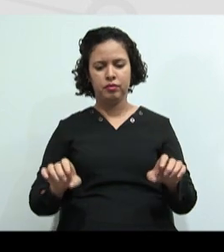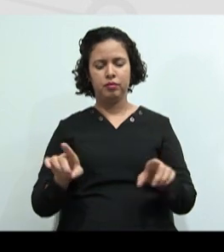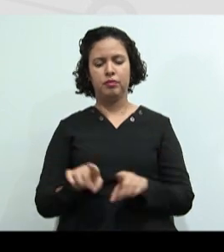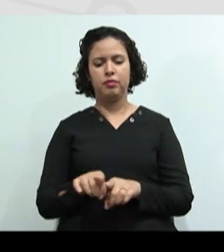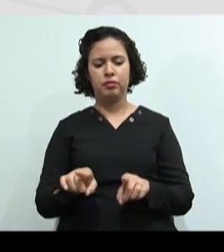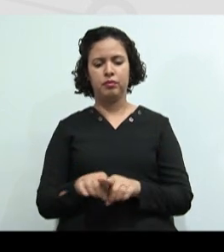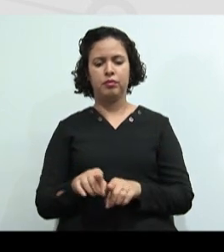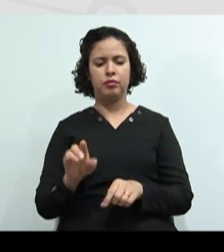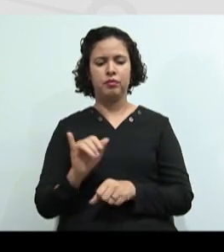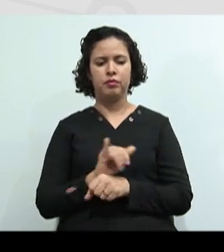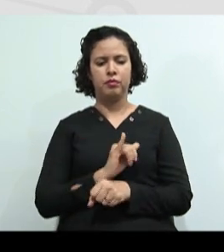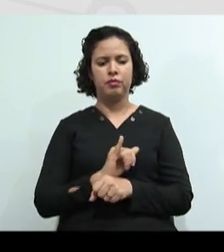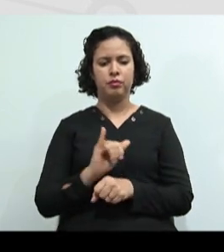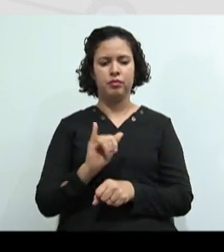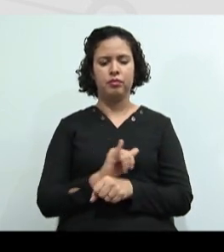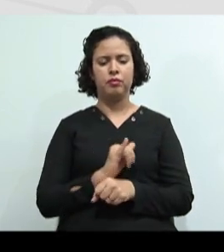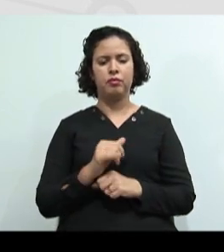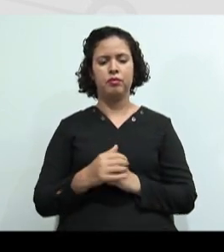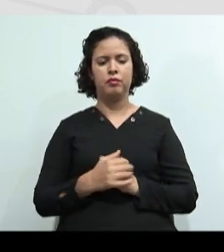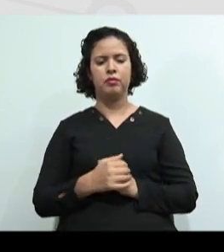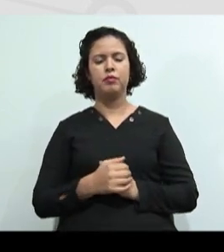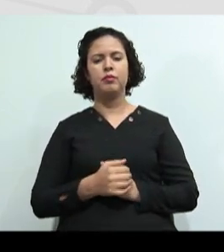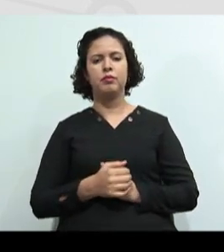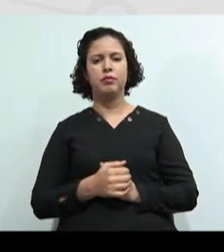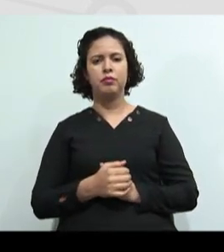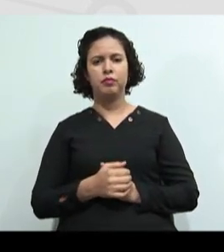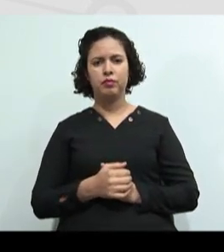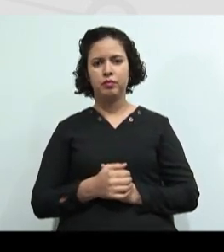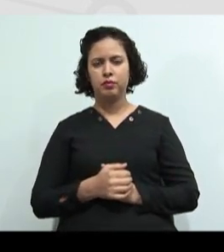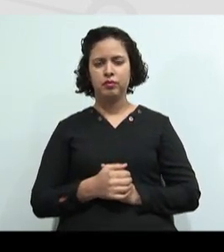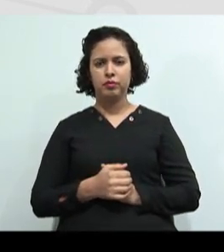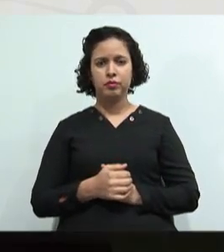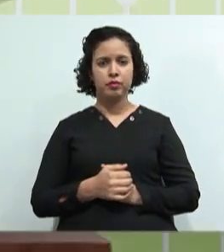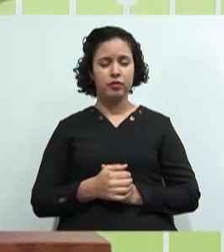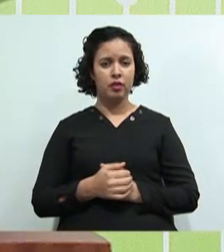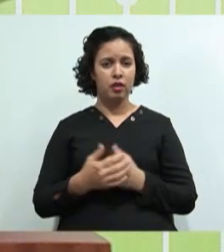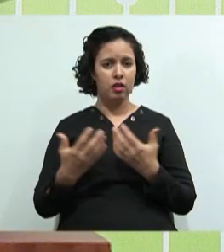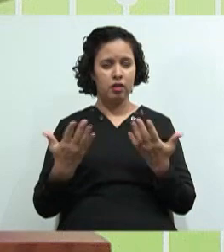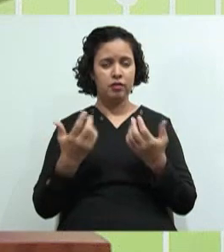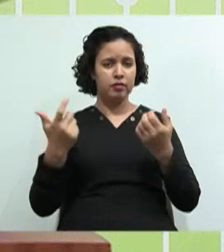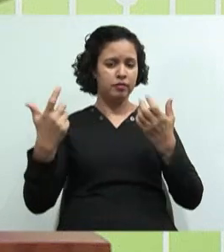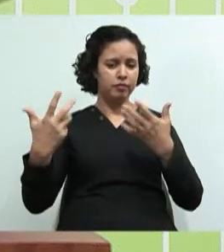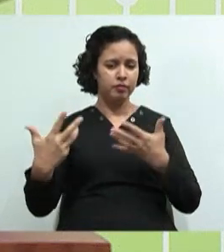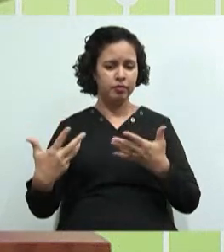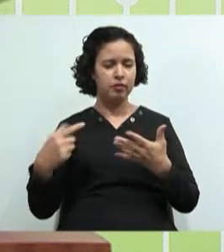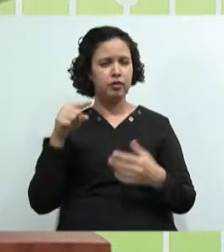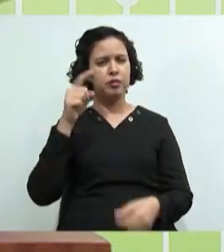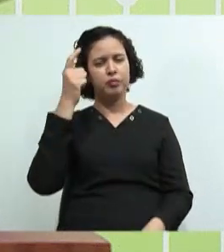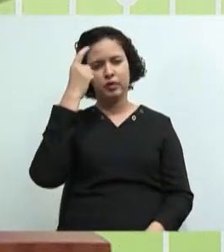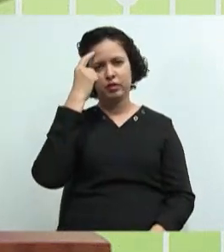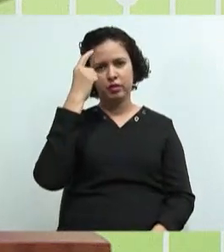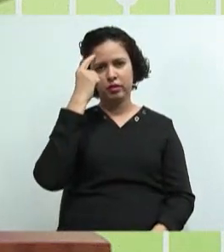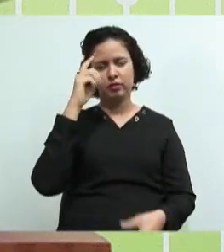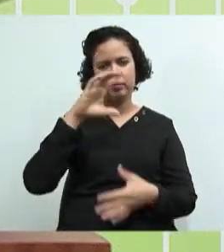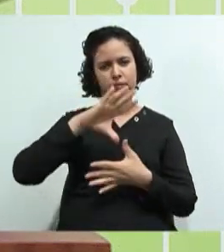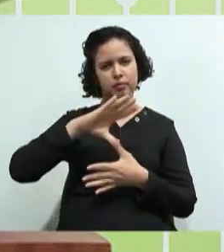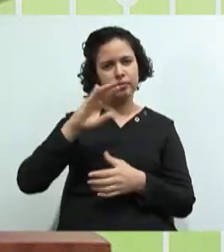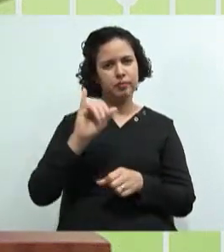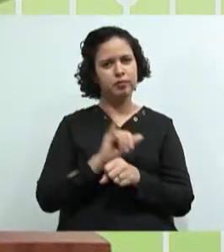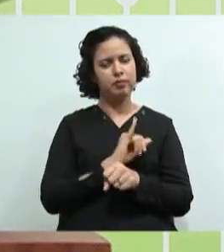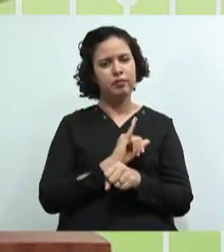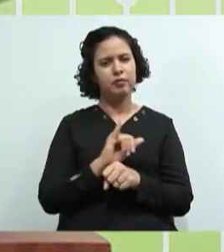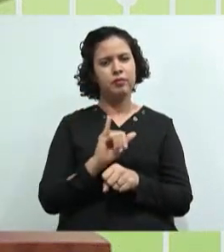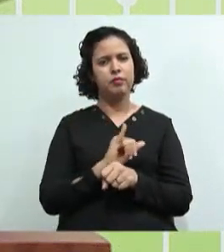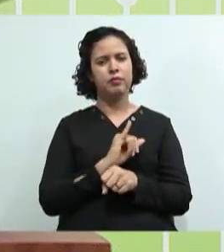perspectiva estratégica, tá bom? Volta aqui para mim porque eu quero te dizer uma coisa. Quando você está pensando em mapa estratégico, você